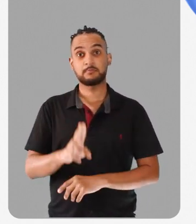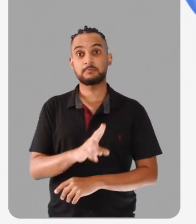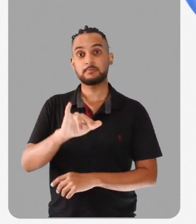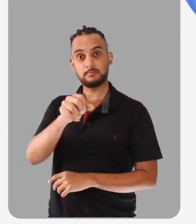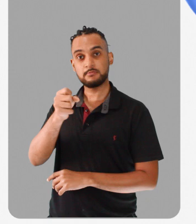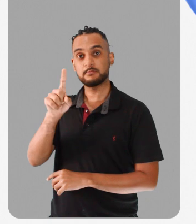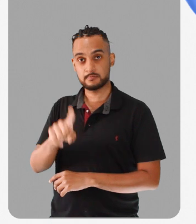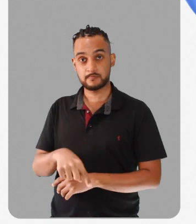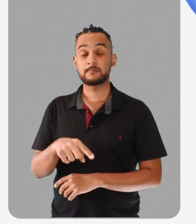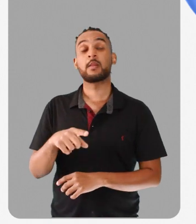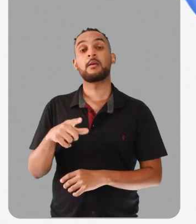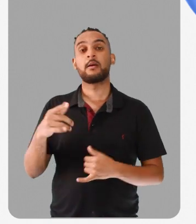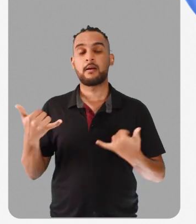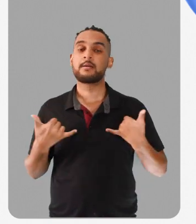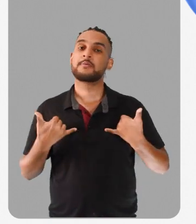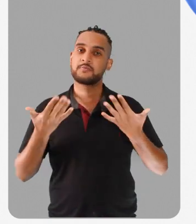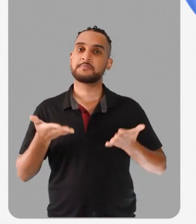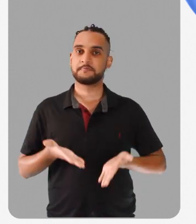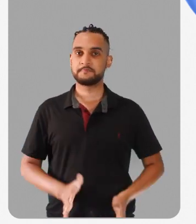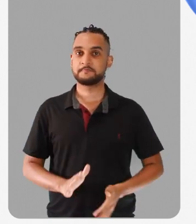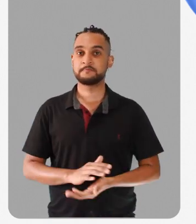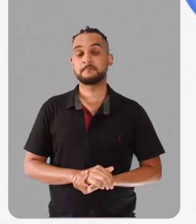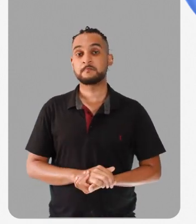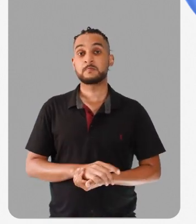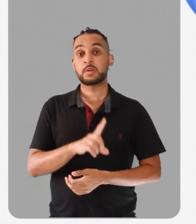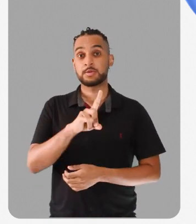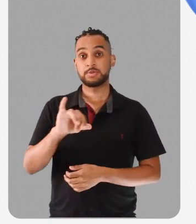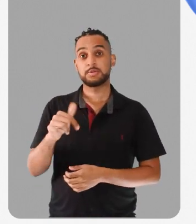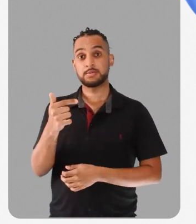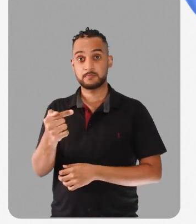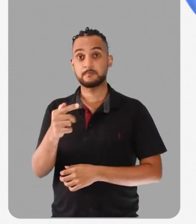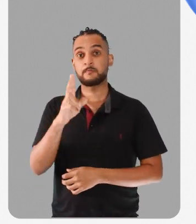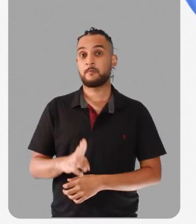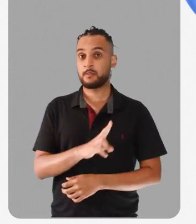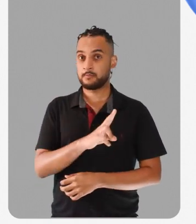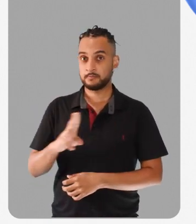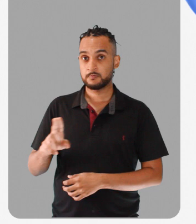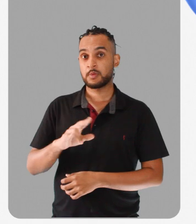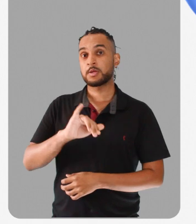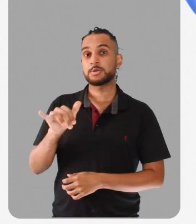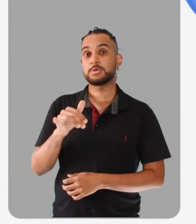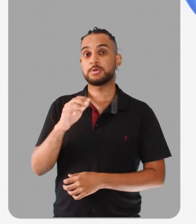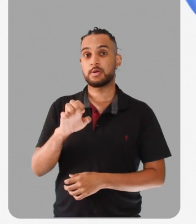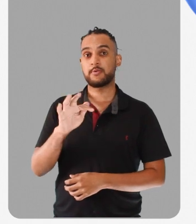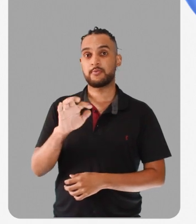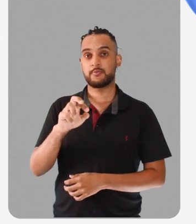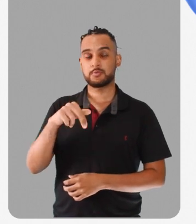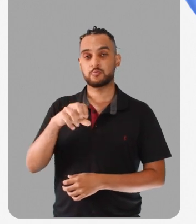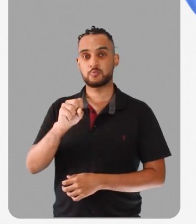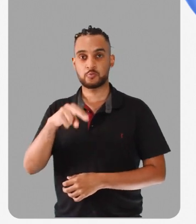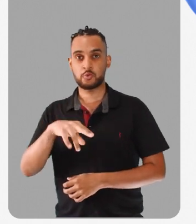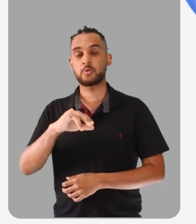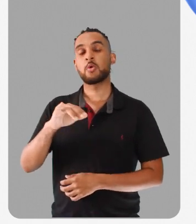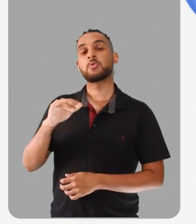de ordenação. No mesmo dia, Padre José Hilton Bezerra comemora seu aniversário natalício. No dia 7, os